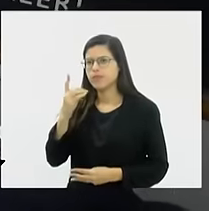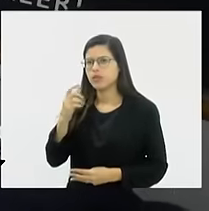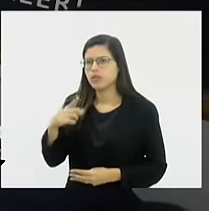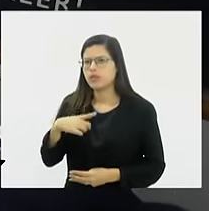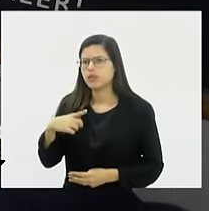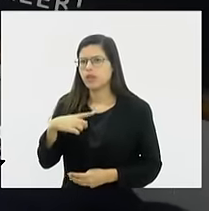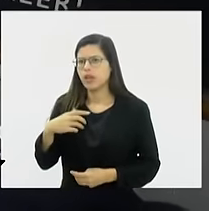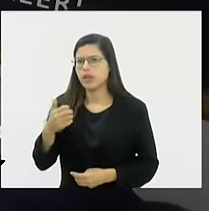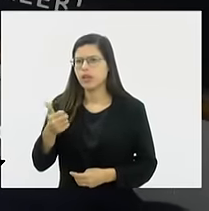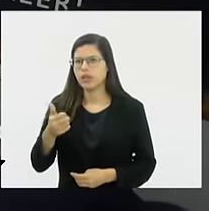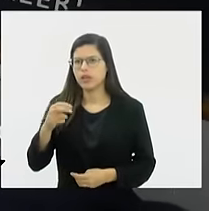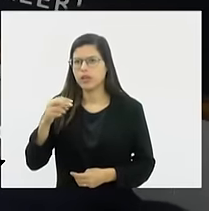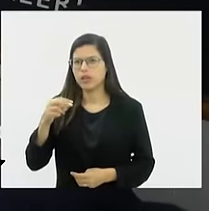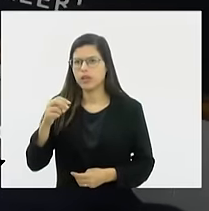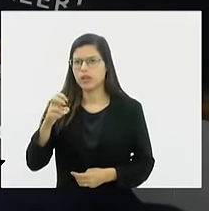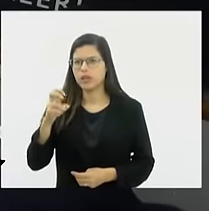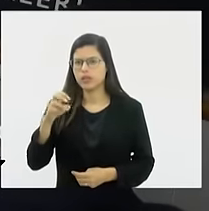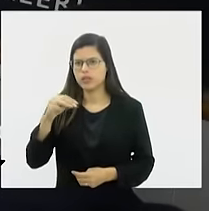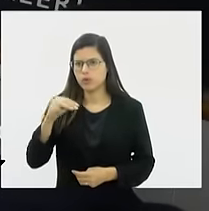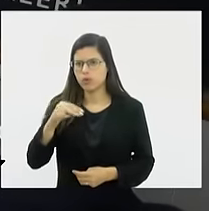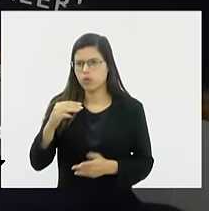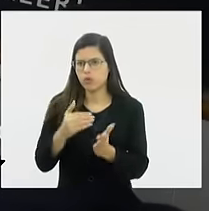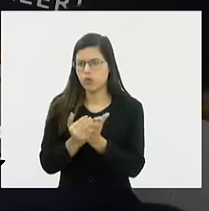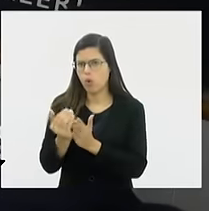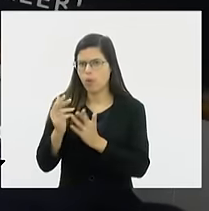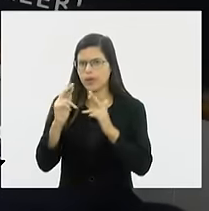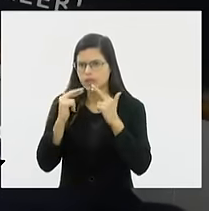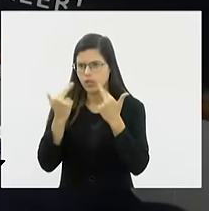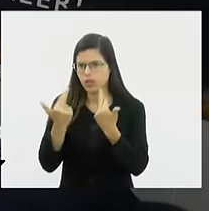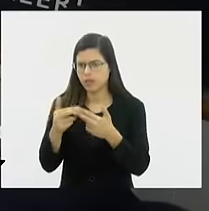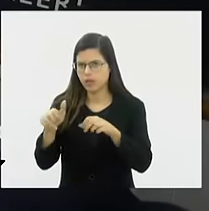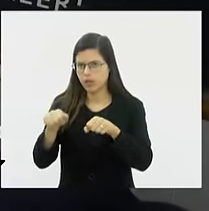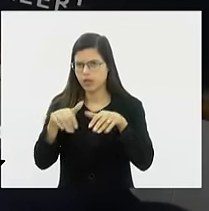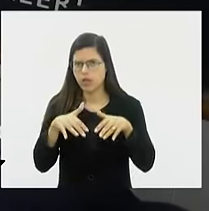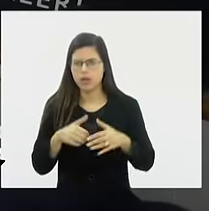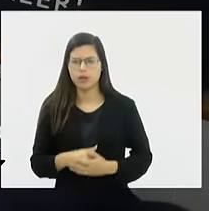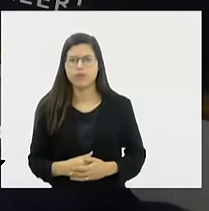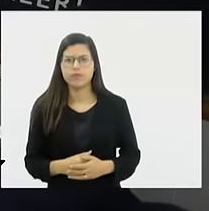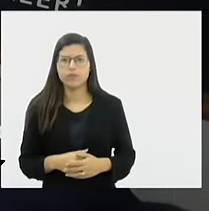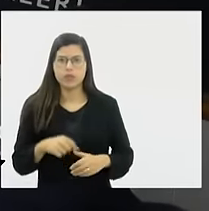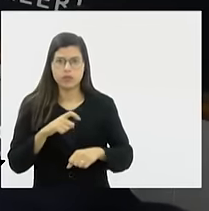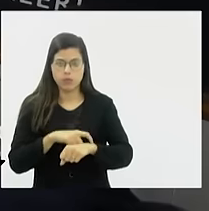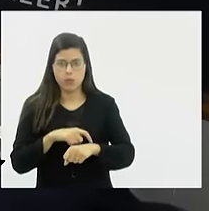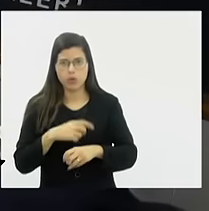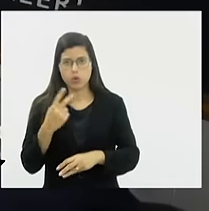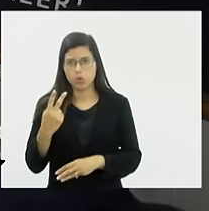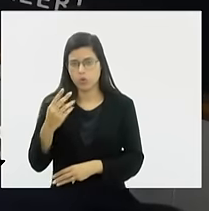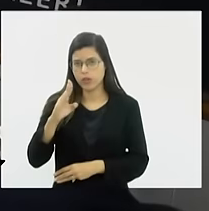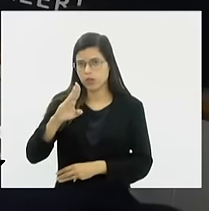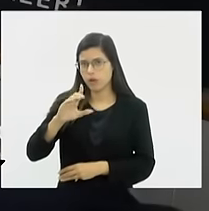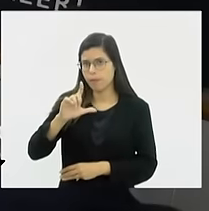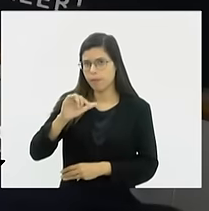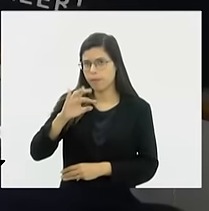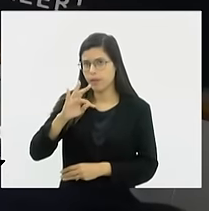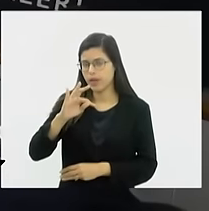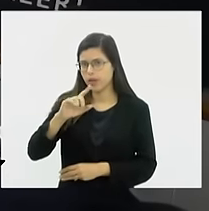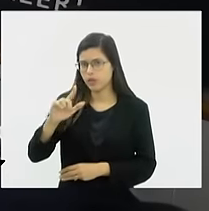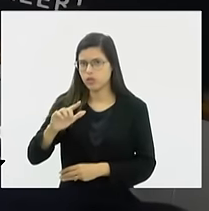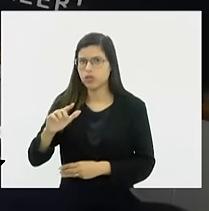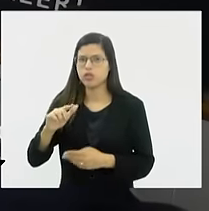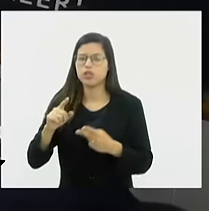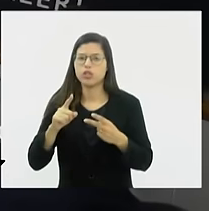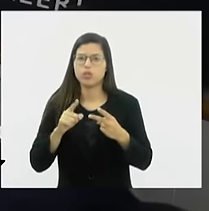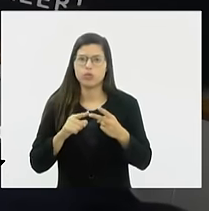para começar a sessão. Nesse exato momento está tendo duas blitz uma na rua Luiz Coutinho, em